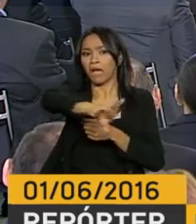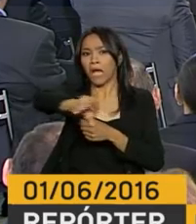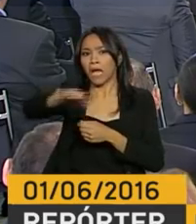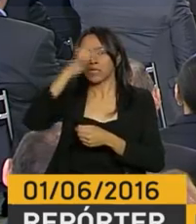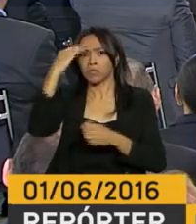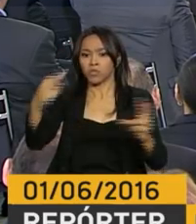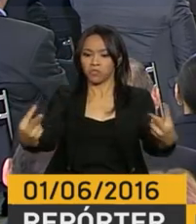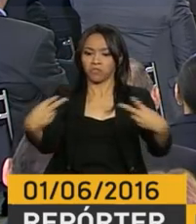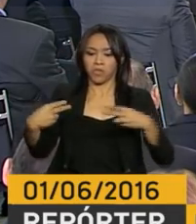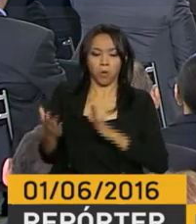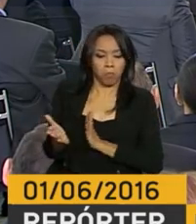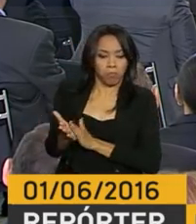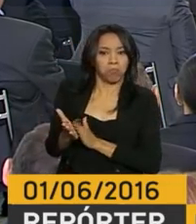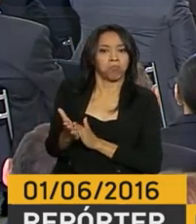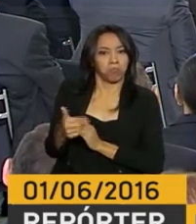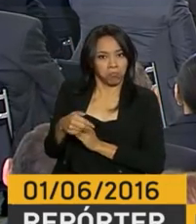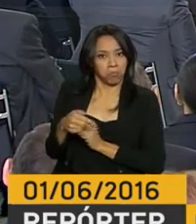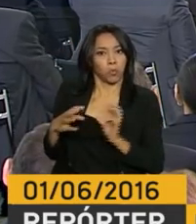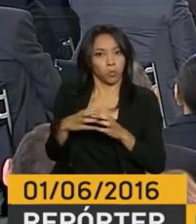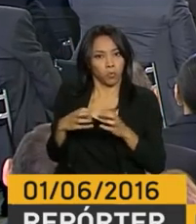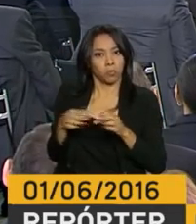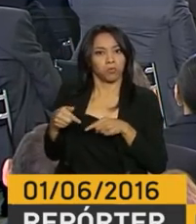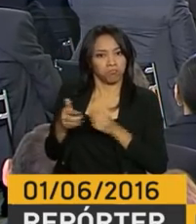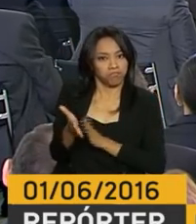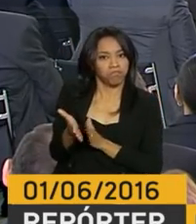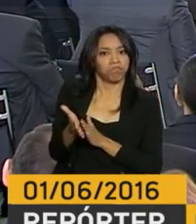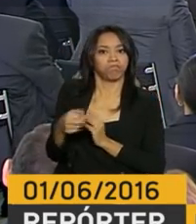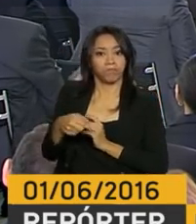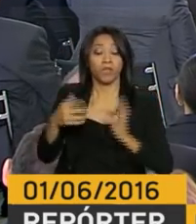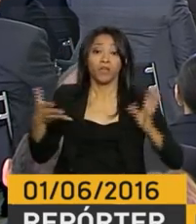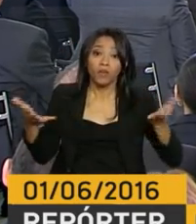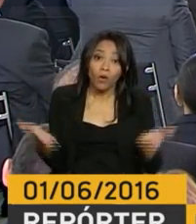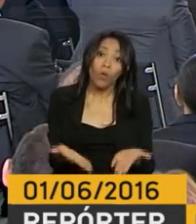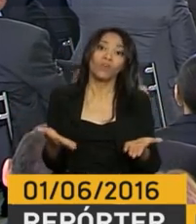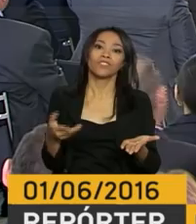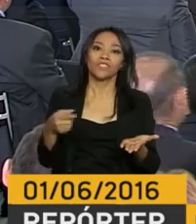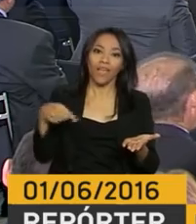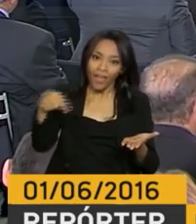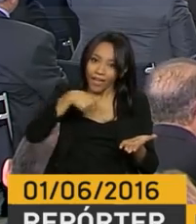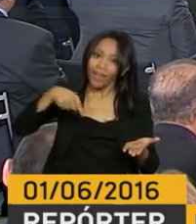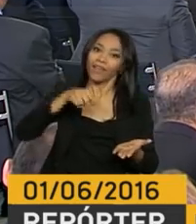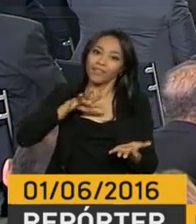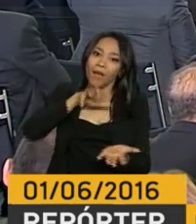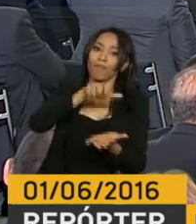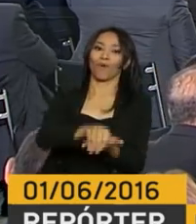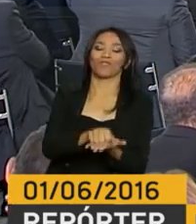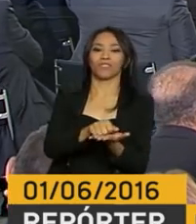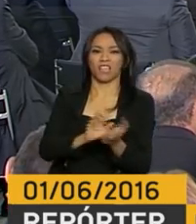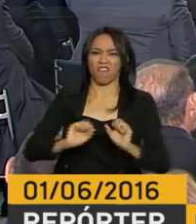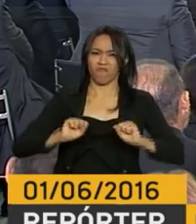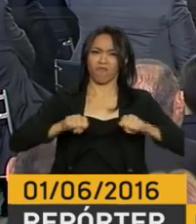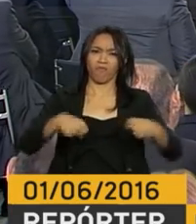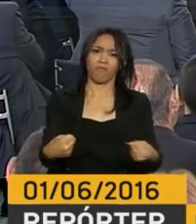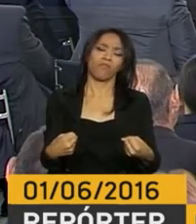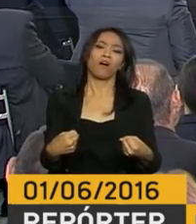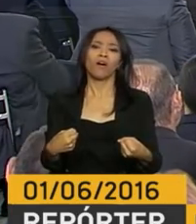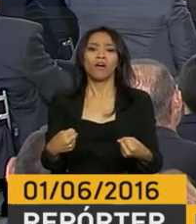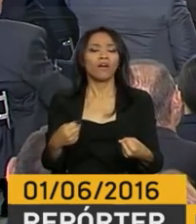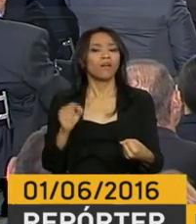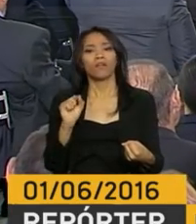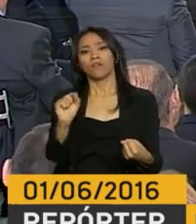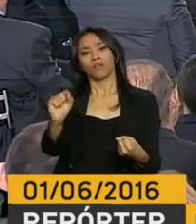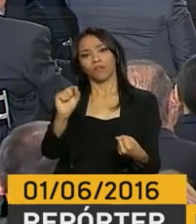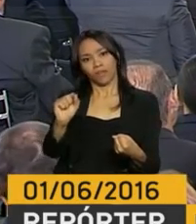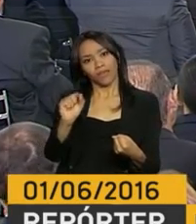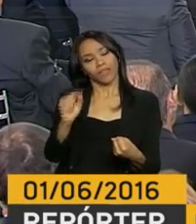sociedade e com este conjunto que hoje Toma Posse reforça-se mais uma vez a ideia de